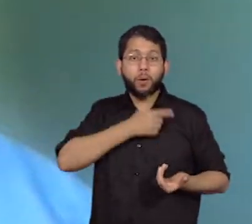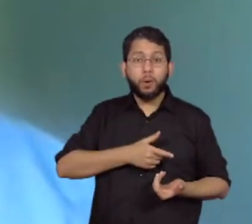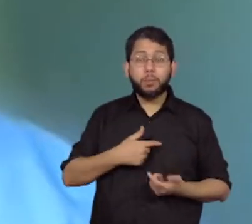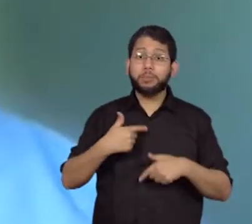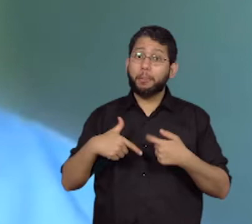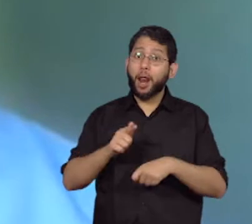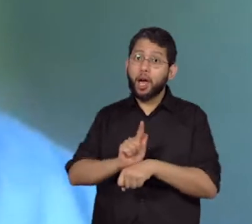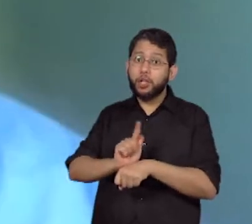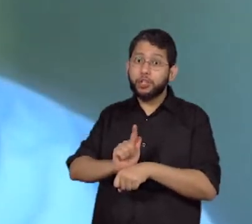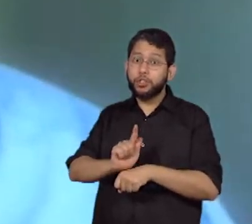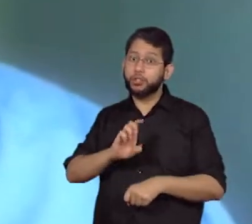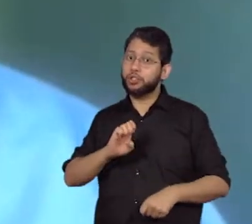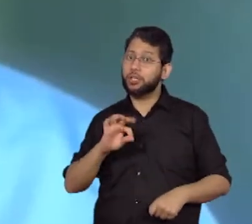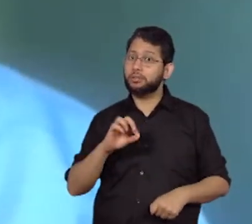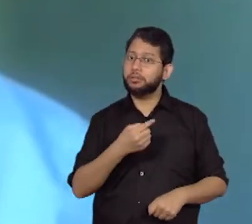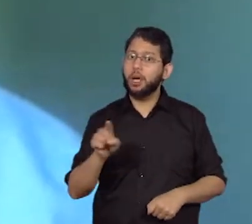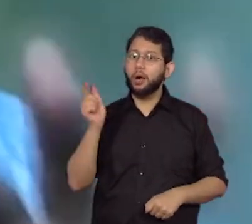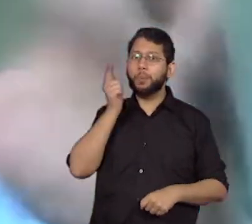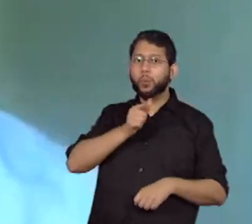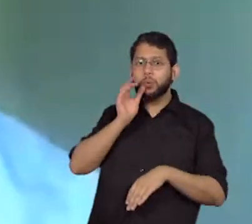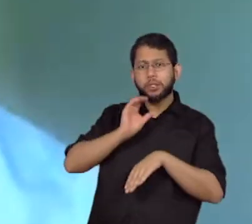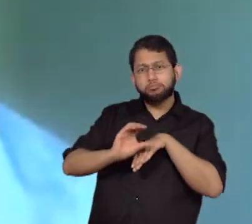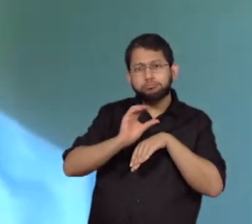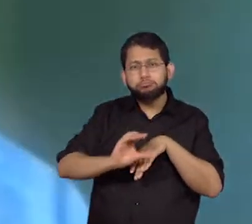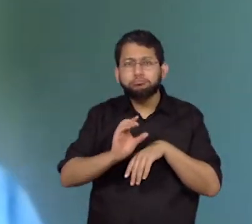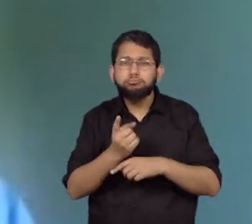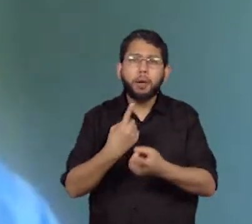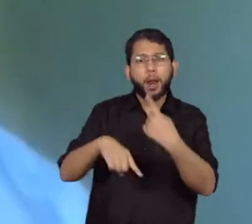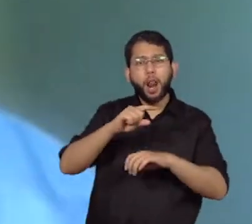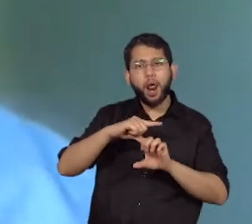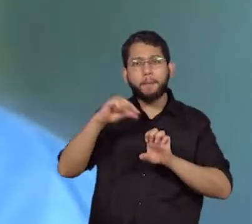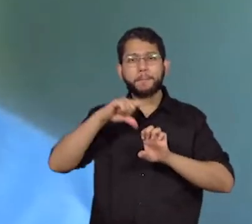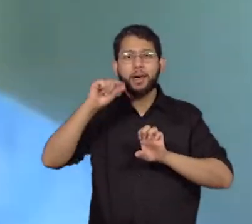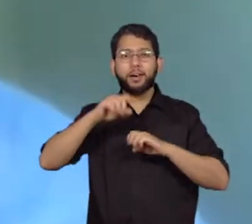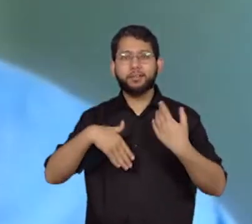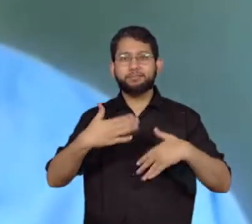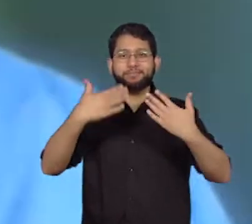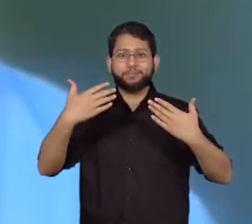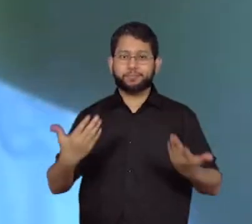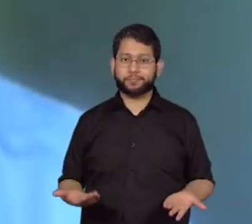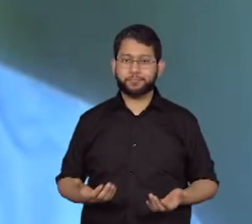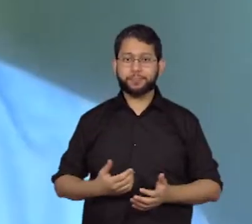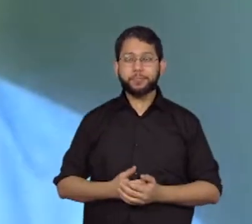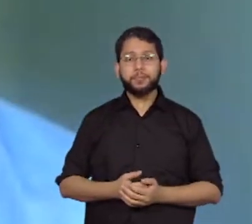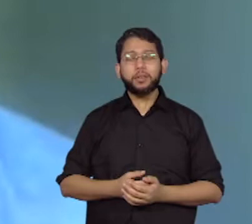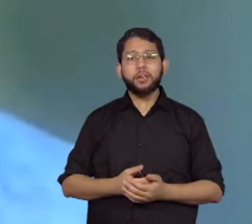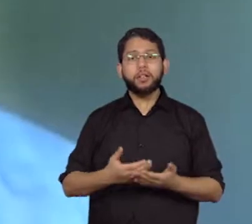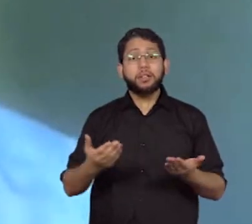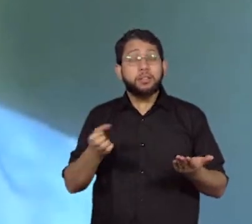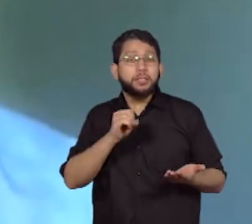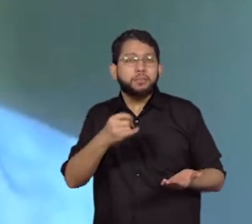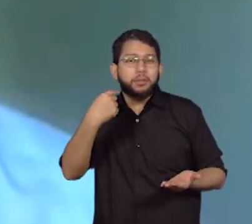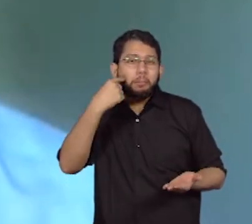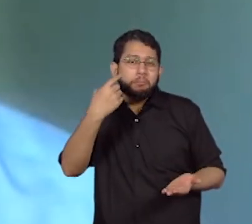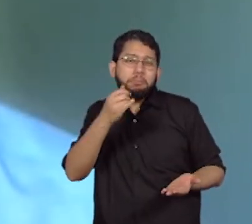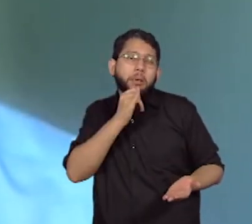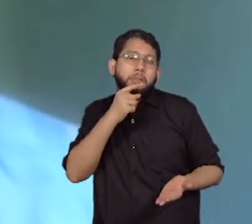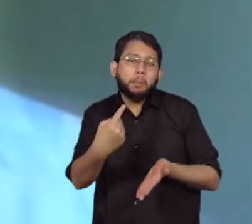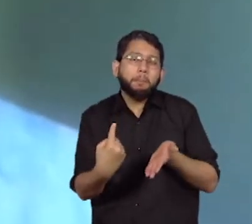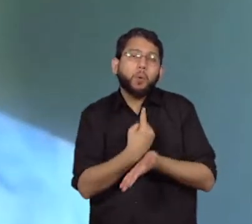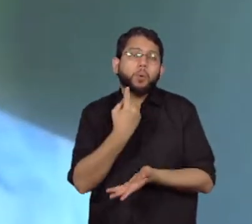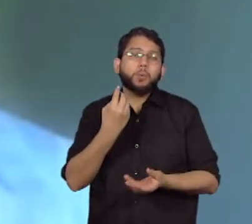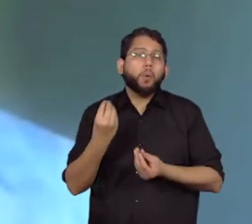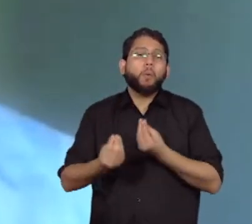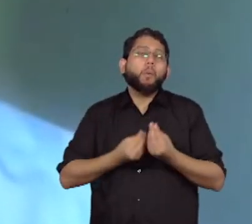gestão, para você poder empreender. No final do dia, hoje, se você me perguntar como esse universo está composto,